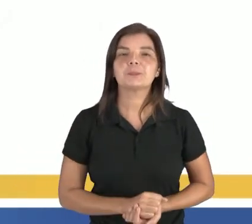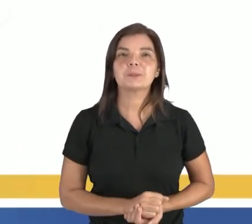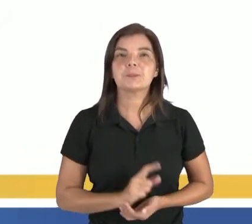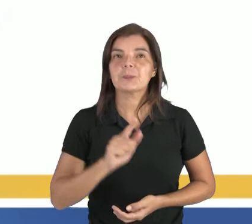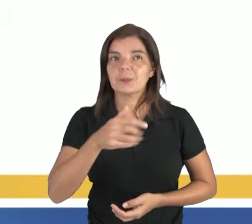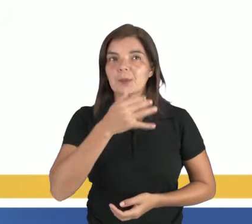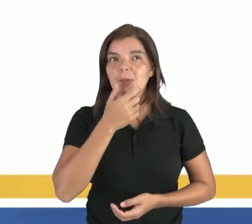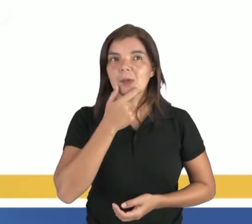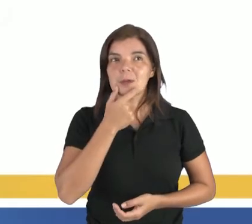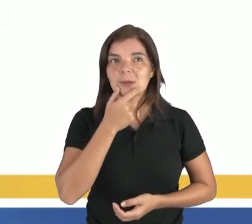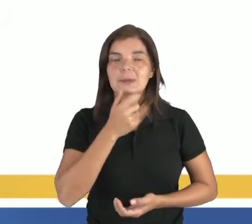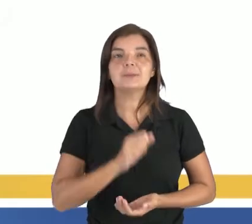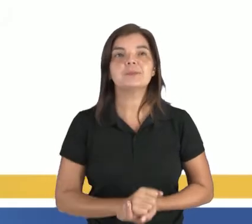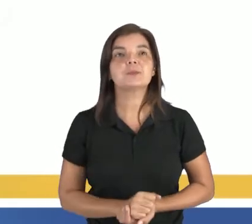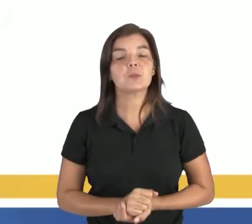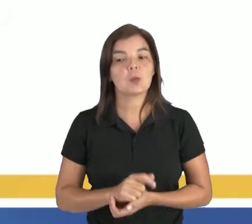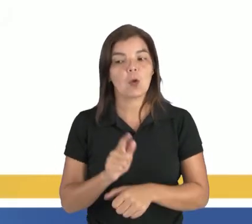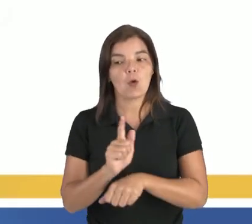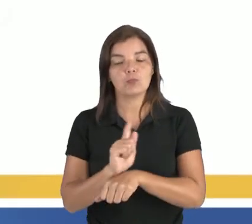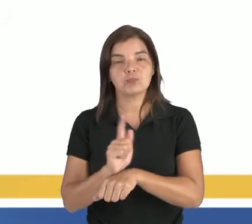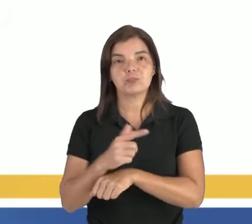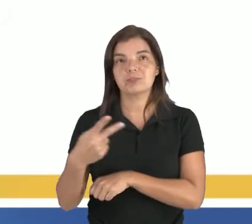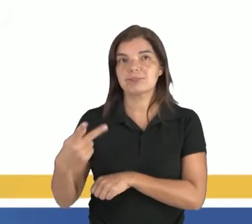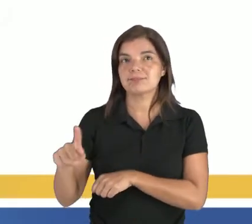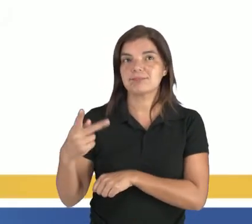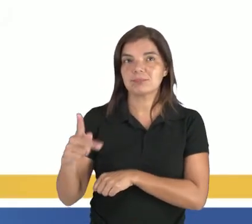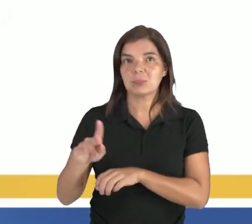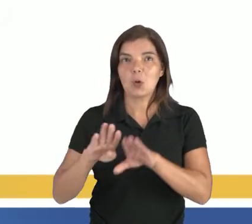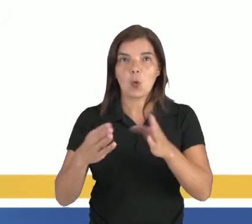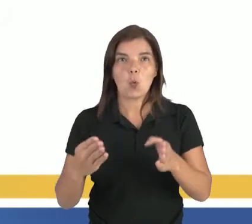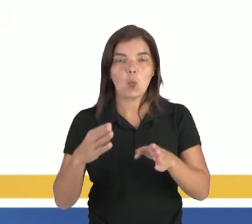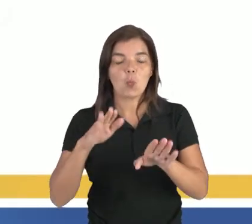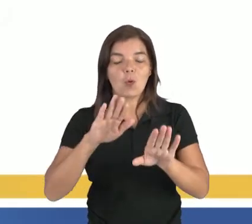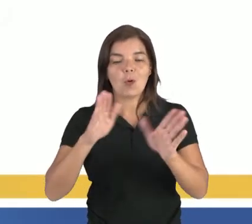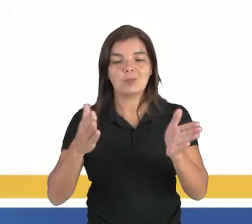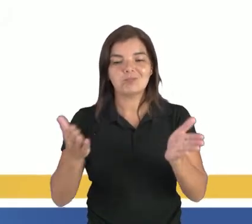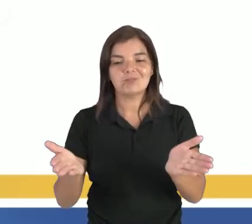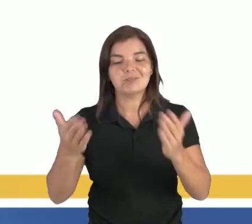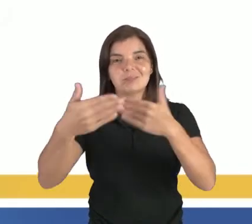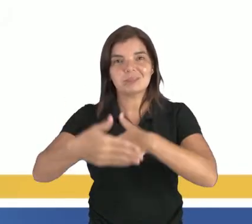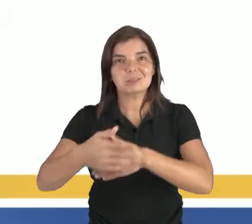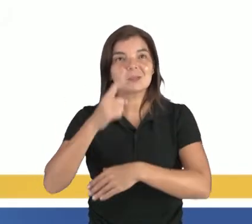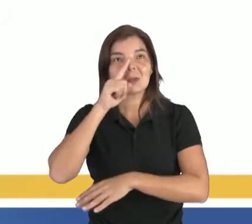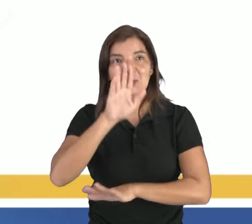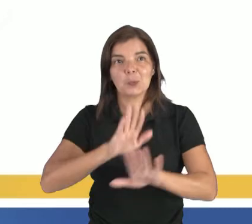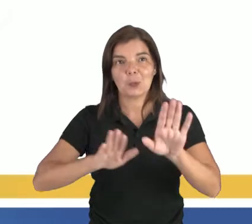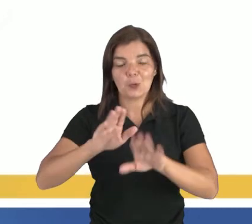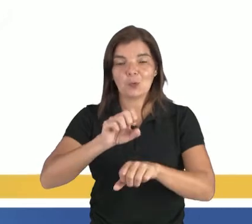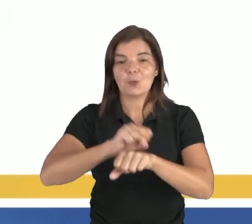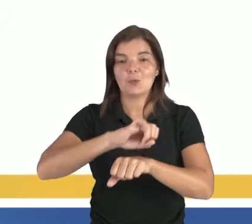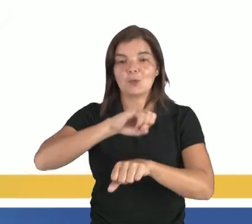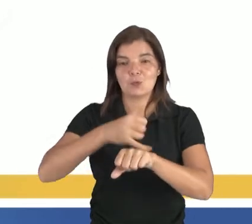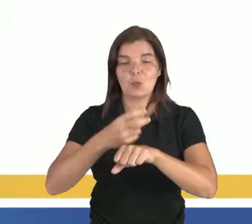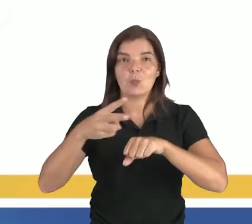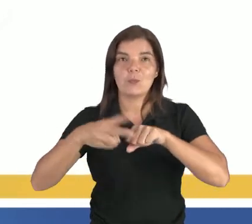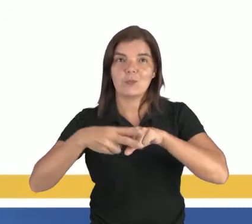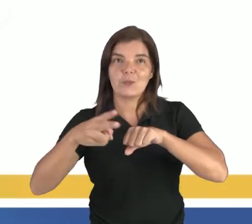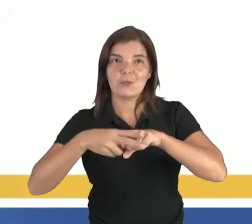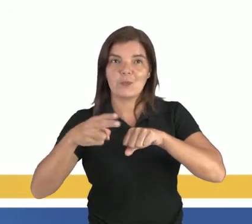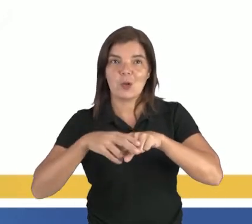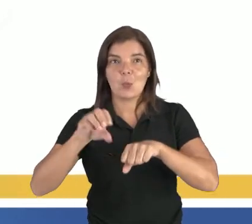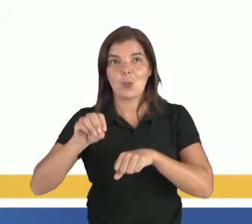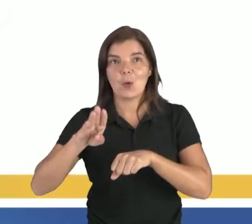manager wrapped the box carefully. O gerente dele embrulhou a caixa cuidadosamente. Agora nós temos sujeito, verbo,